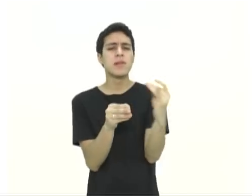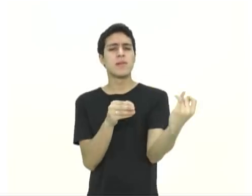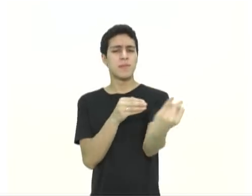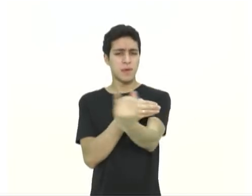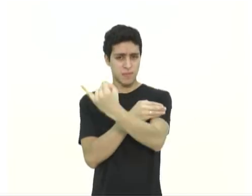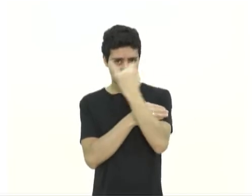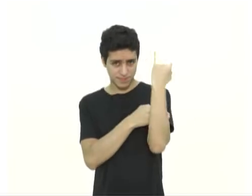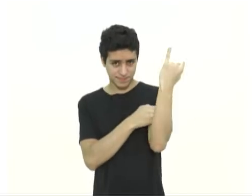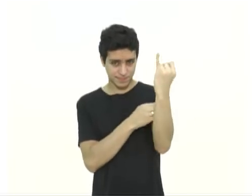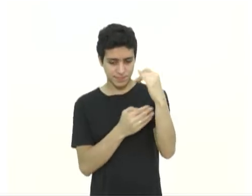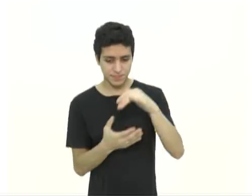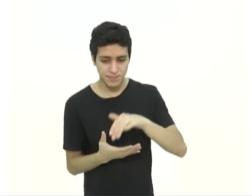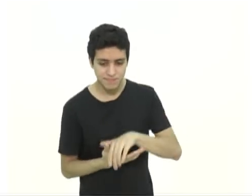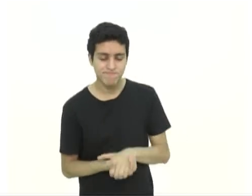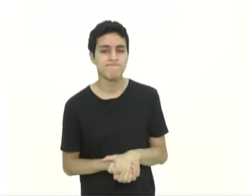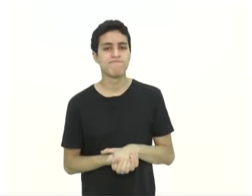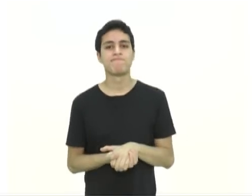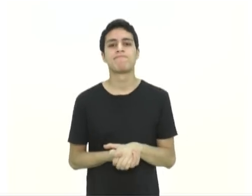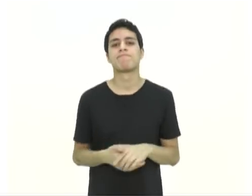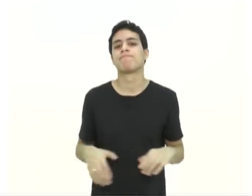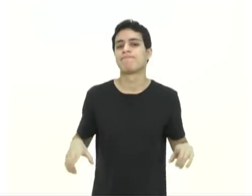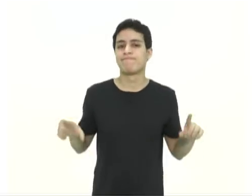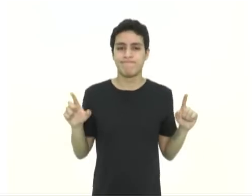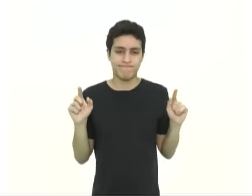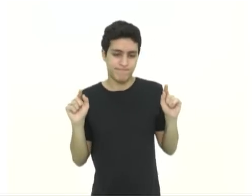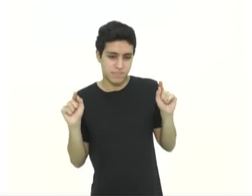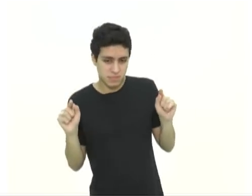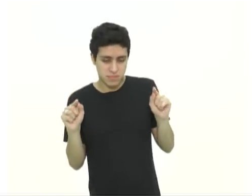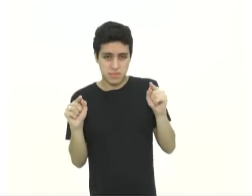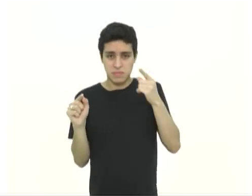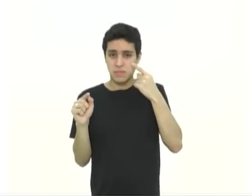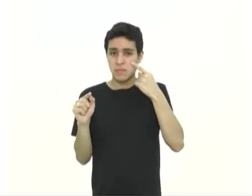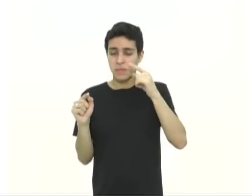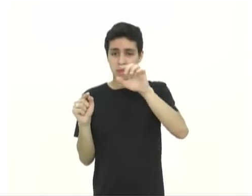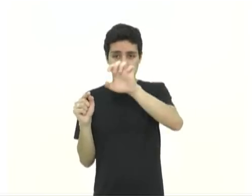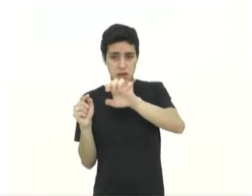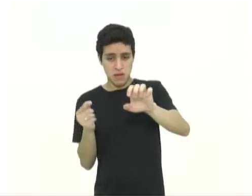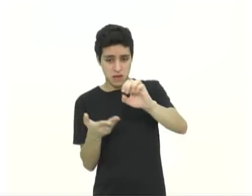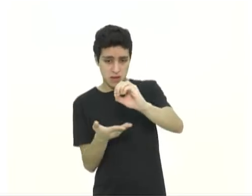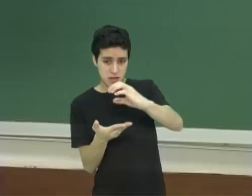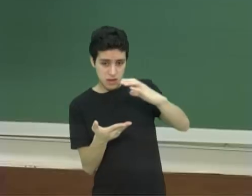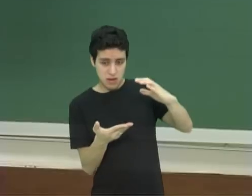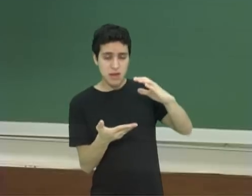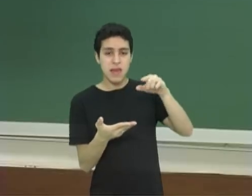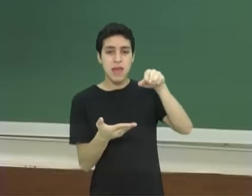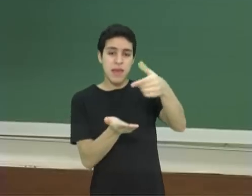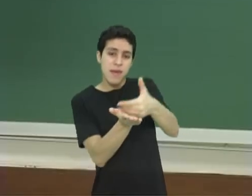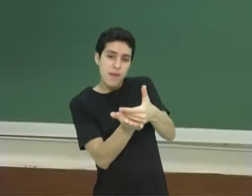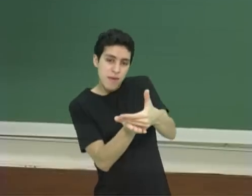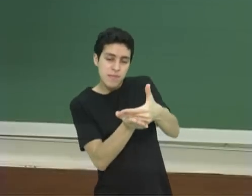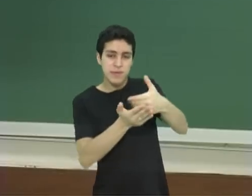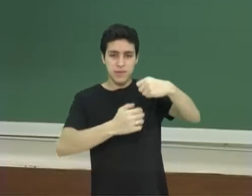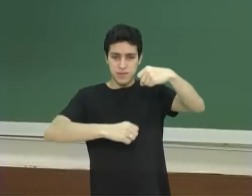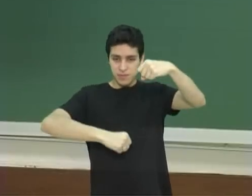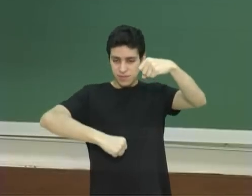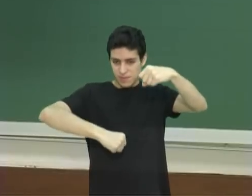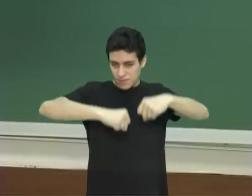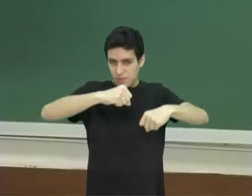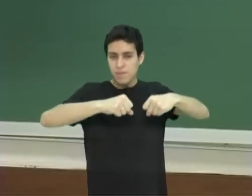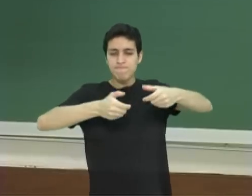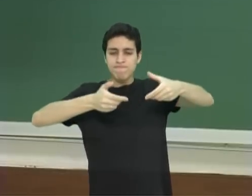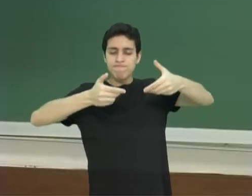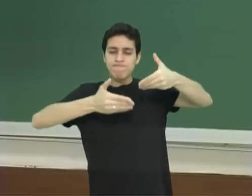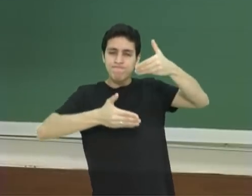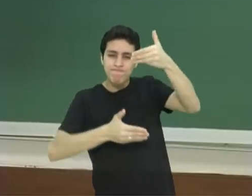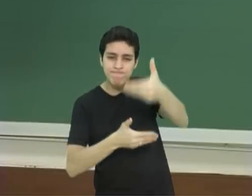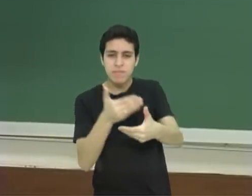aqui. Além, né, da Europa, da parte ocidental, ter sido o berço da industrialização, com a primeira Revolução Industrial,